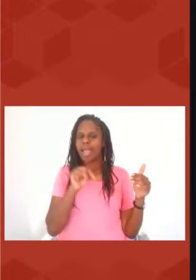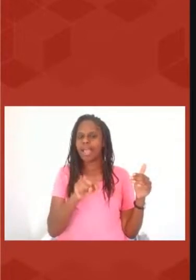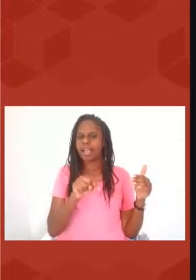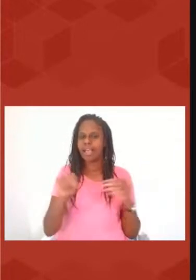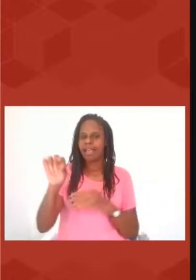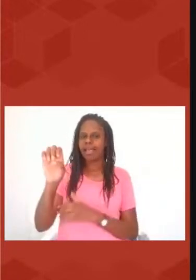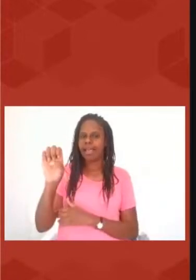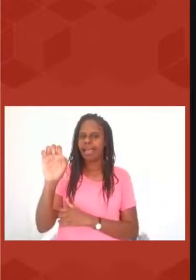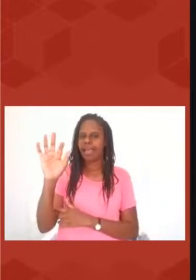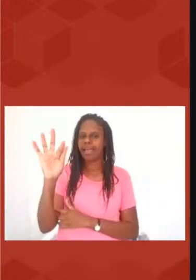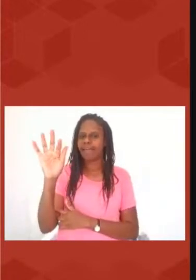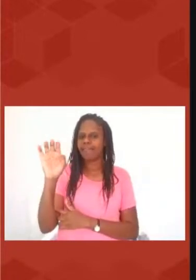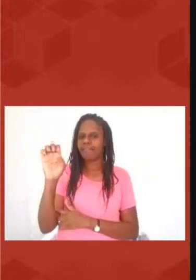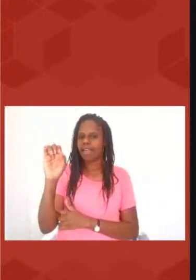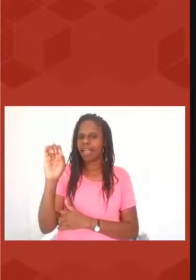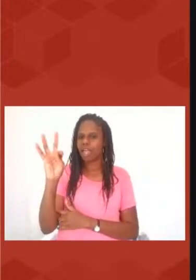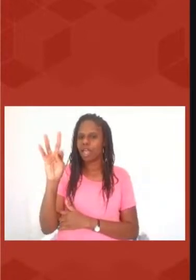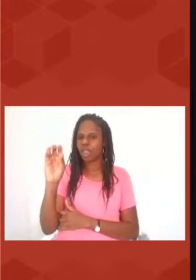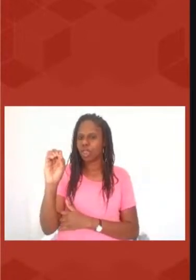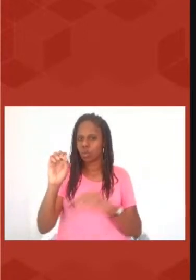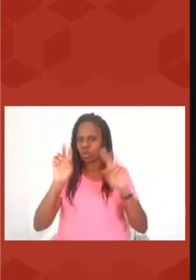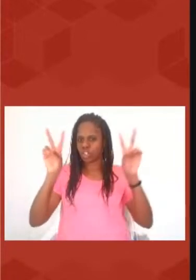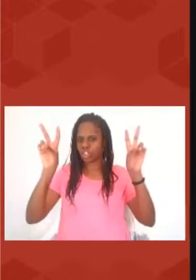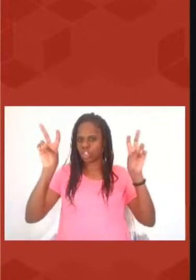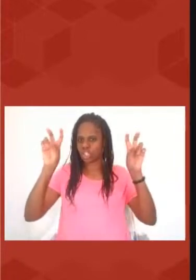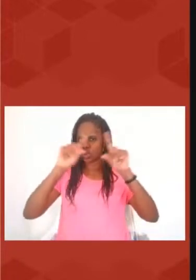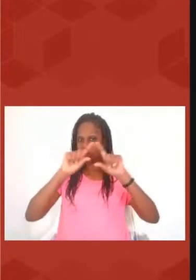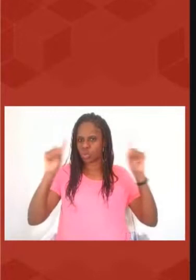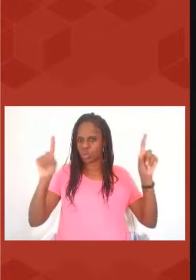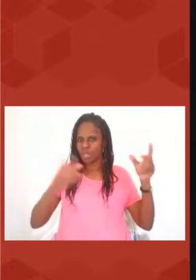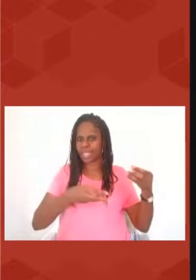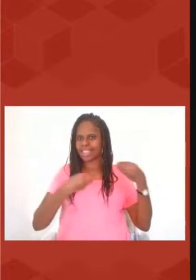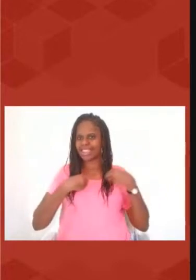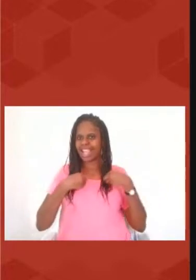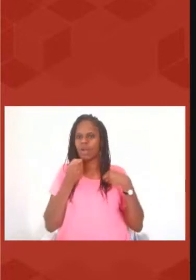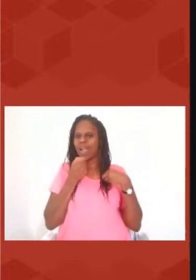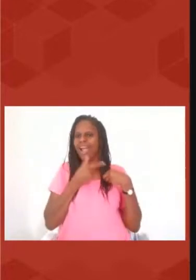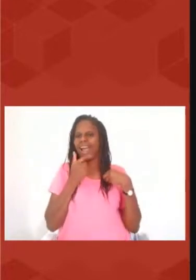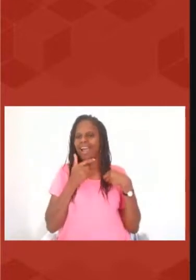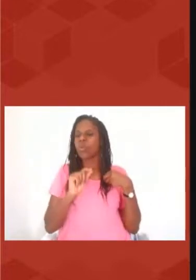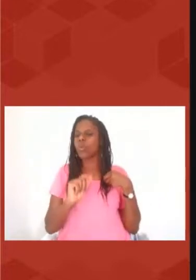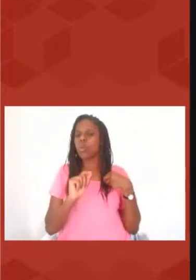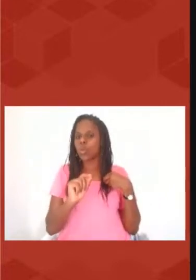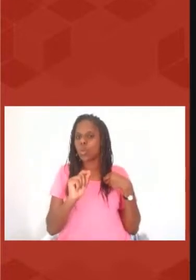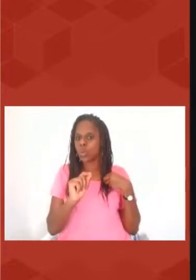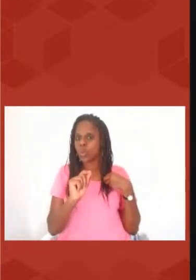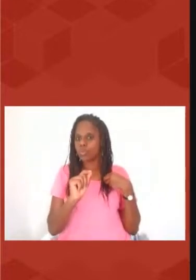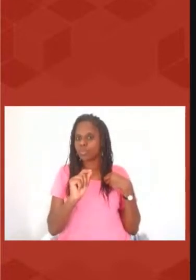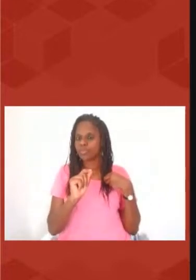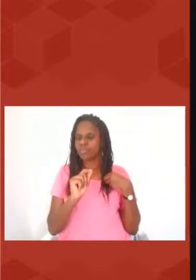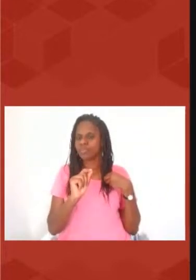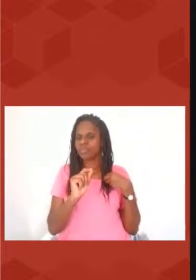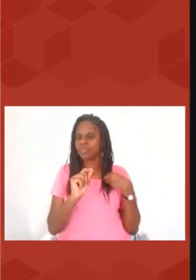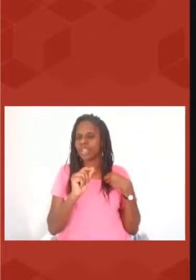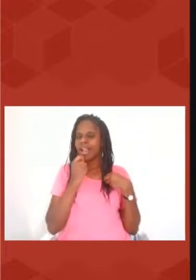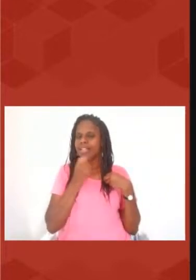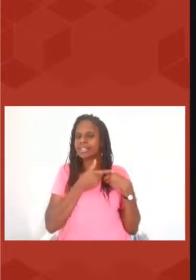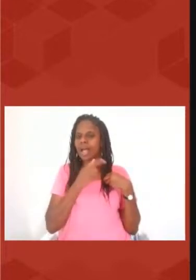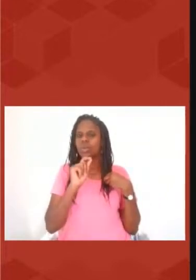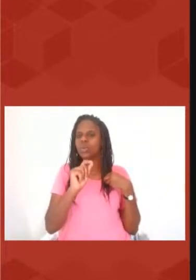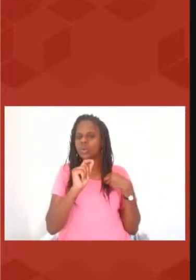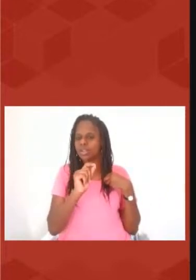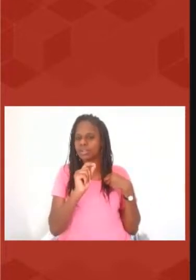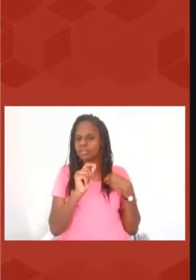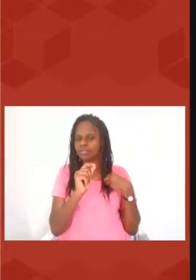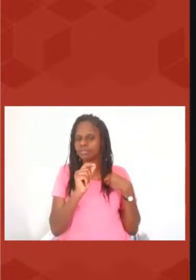coisa da reologia, com as fotos baseia-se no fato de que líquidos... então,